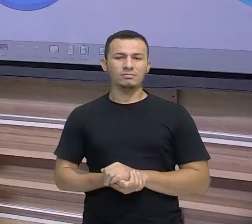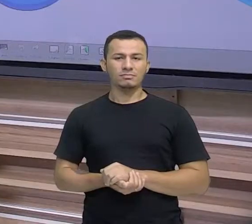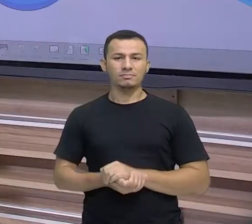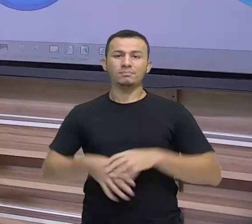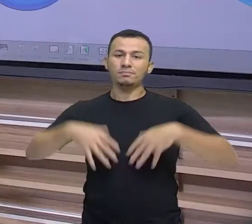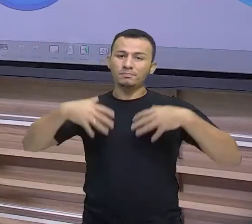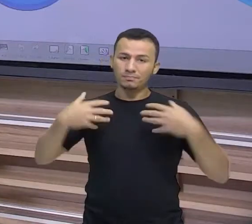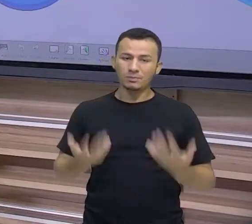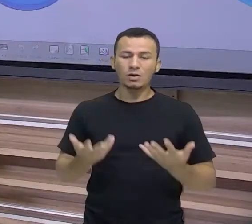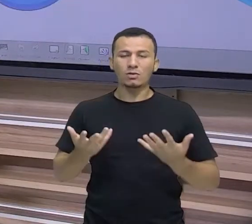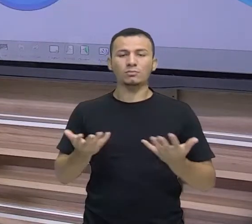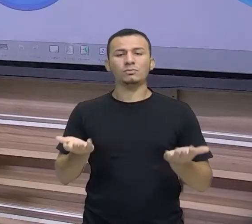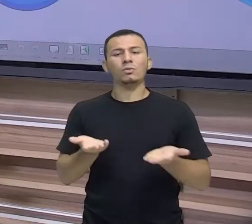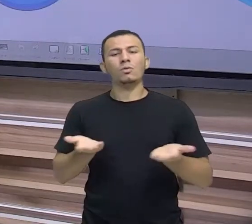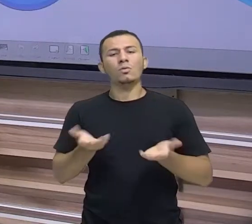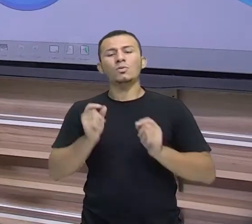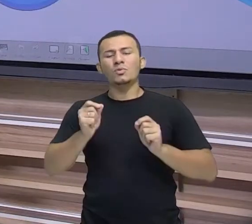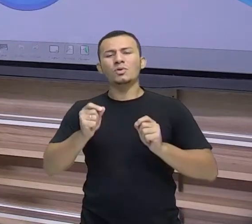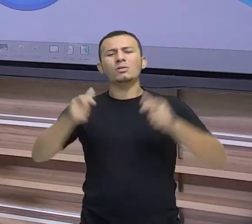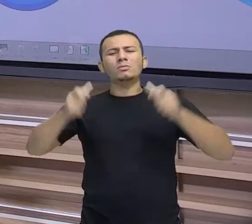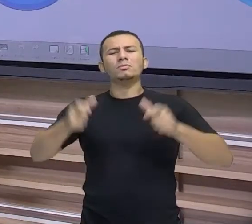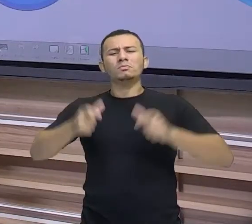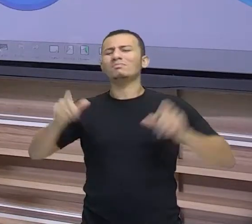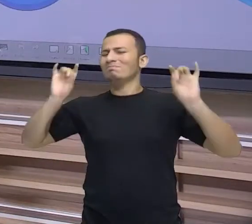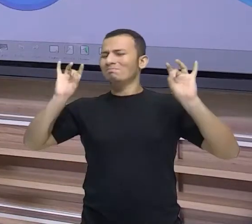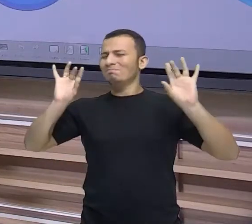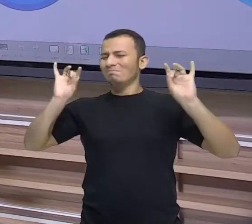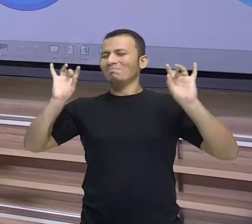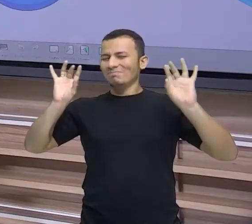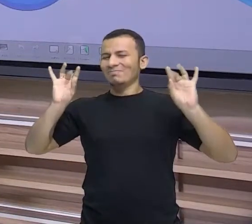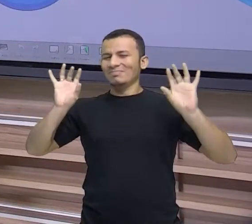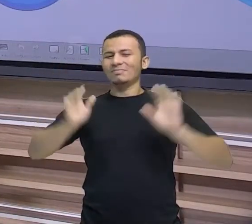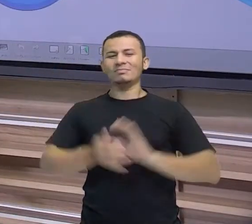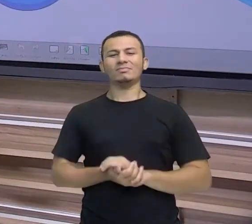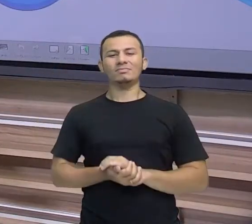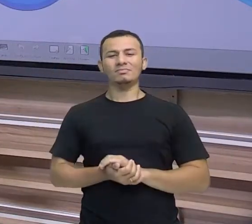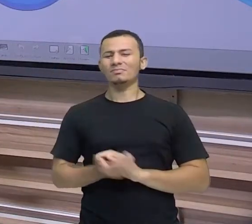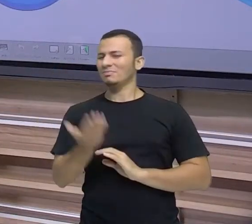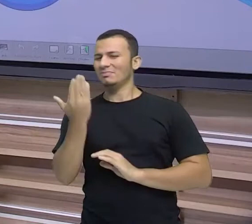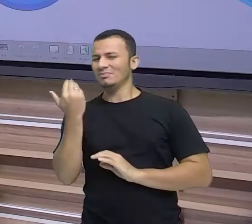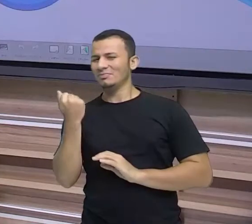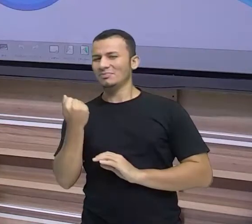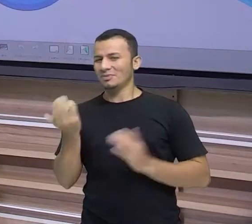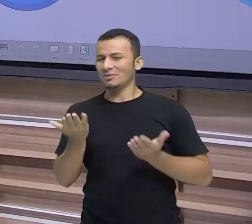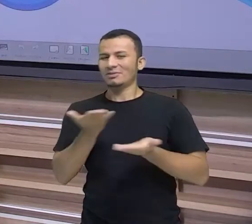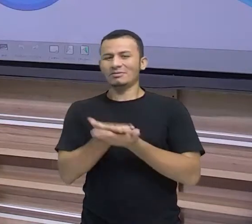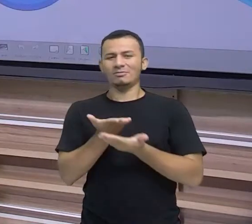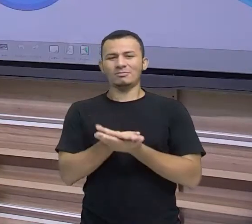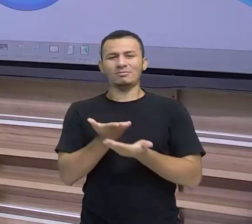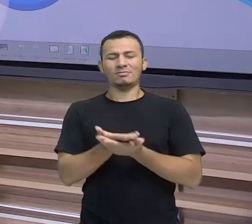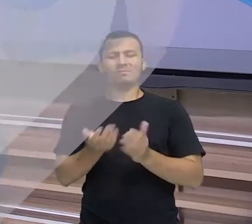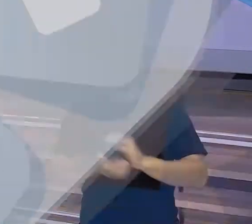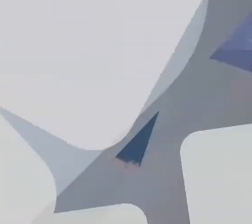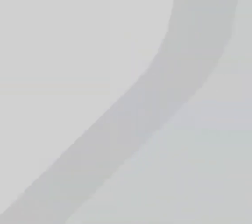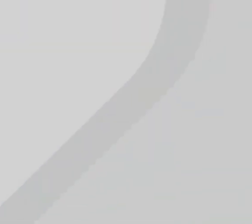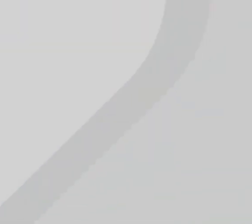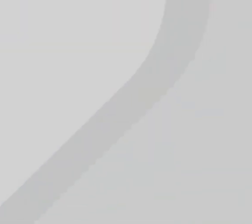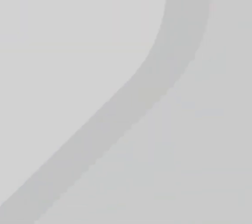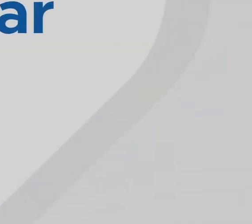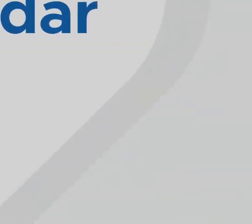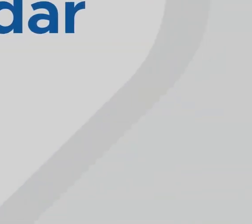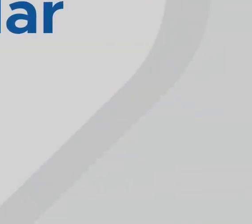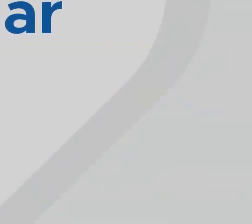Bom, e a nossa aula de hoje vai começar num lugar muito especial, tá certo? Então vamos lá, que agora é hora de estudar.